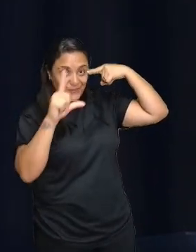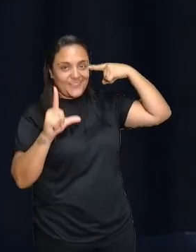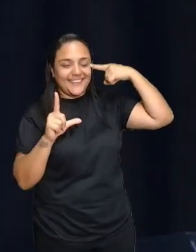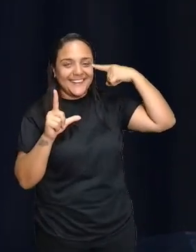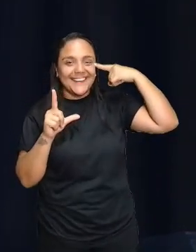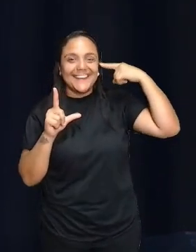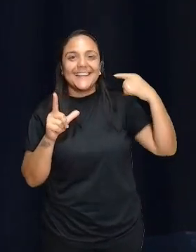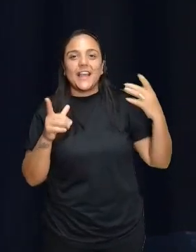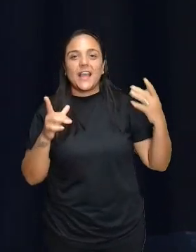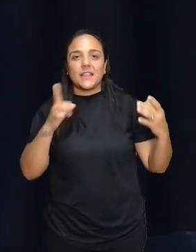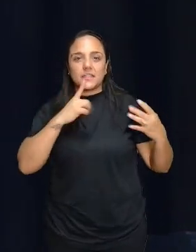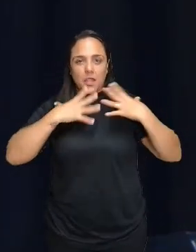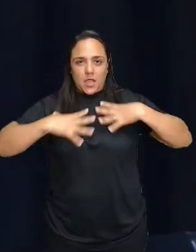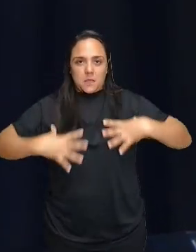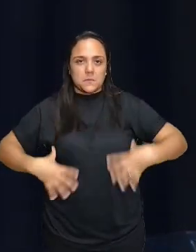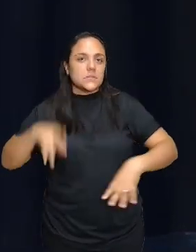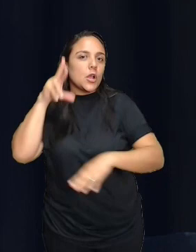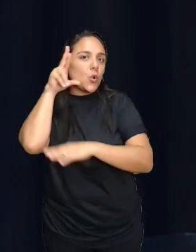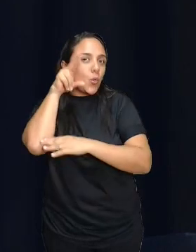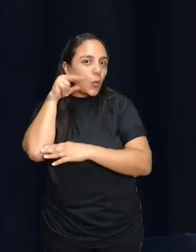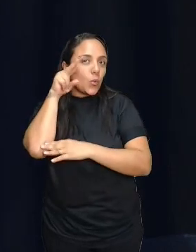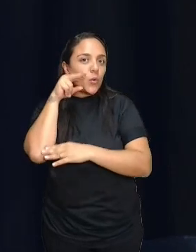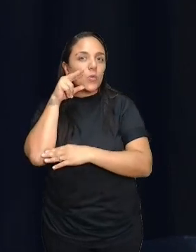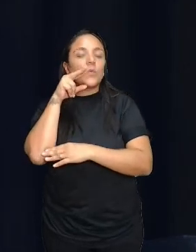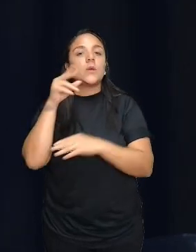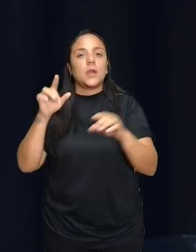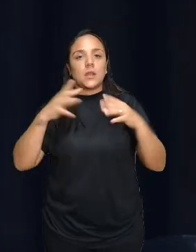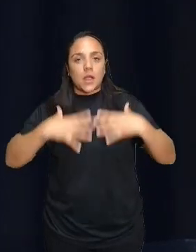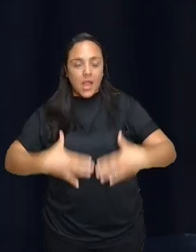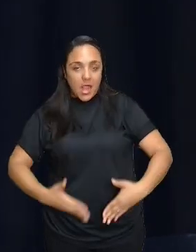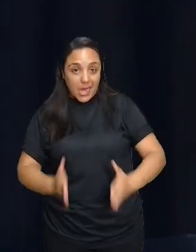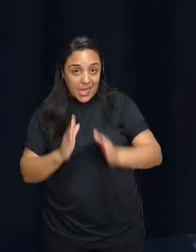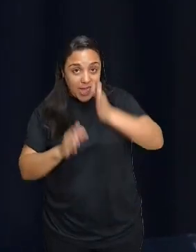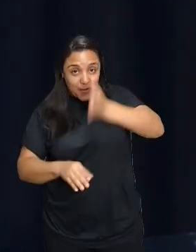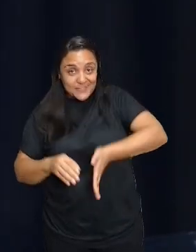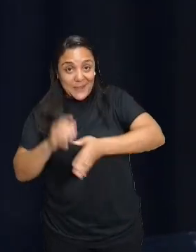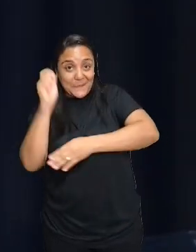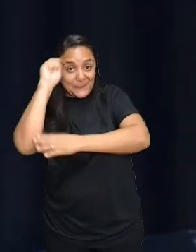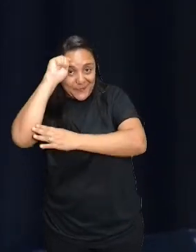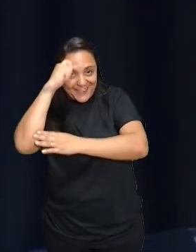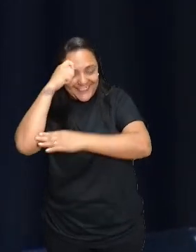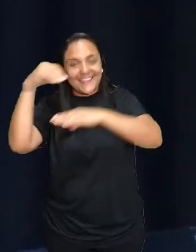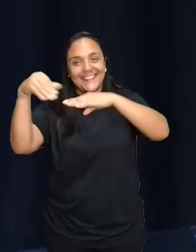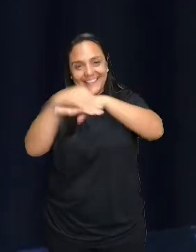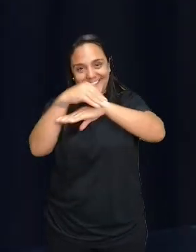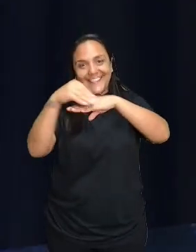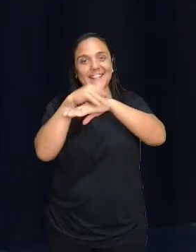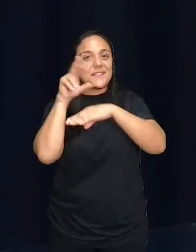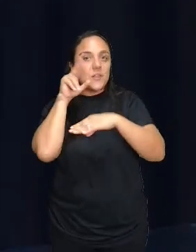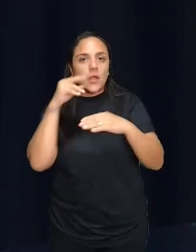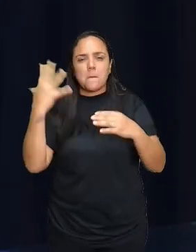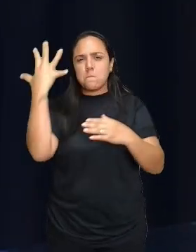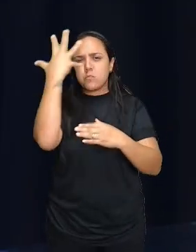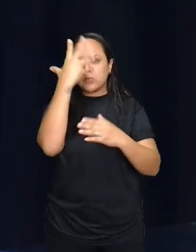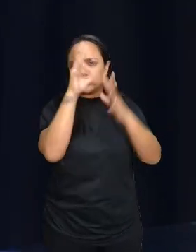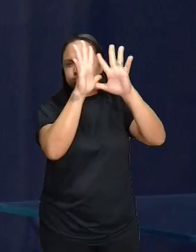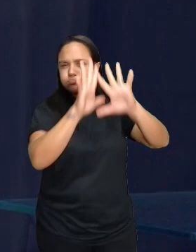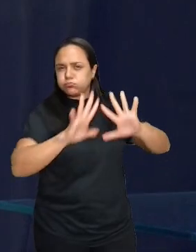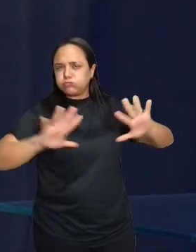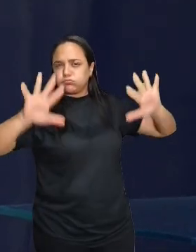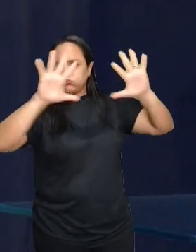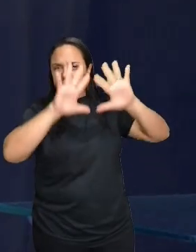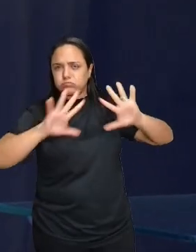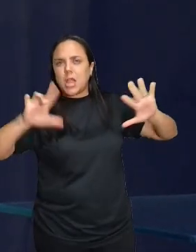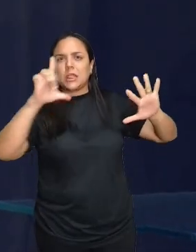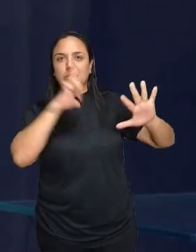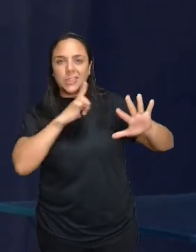com camiseta rosa do time SGB, calça preta, tênis preto. Estamos num palco bem bonito, com bastante ilustração,